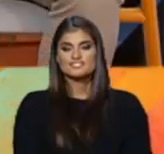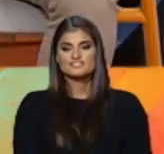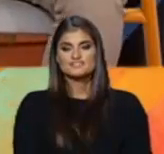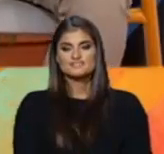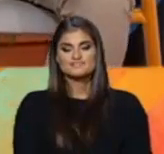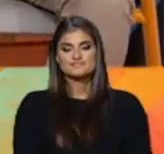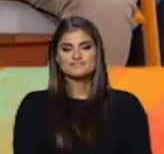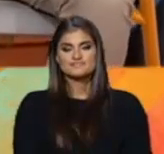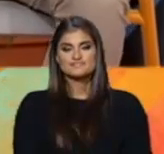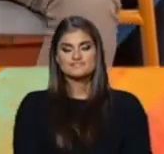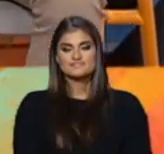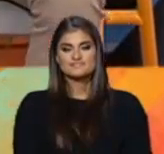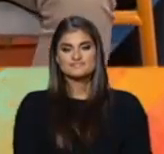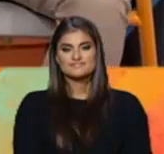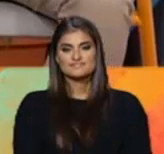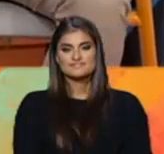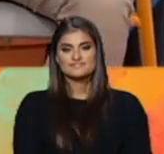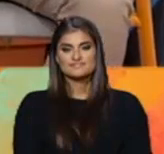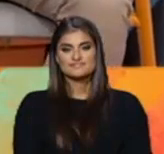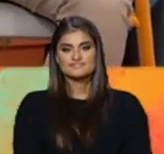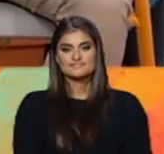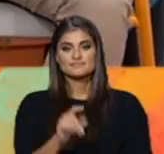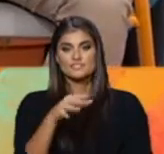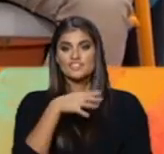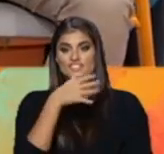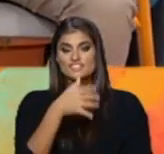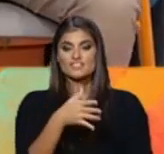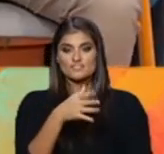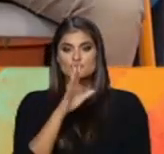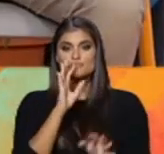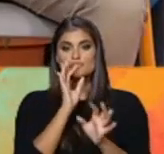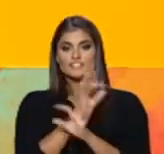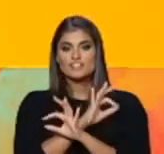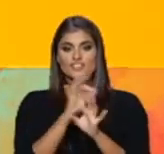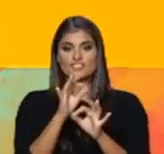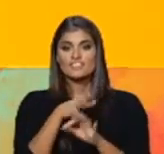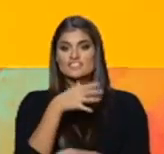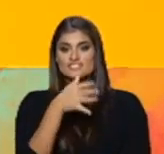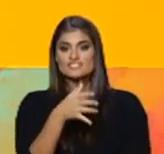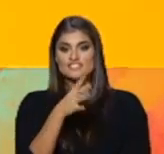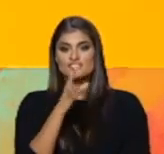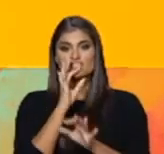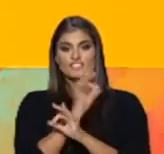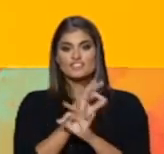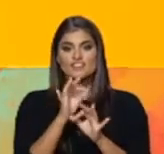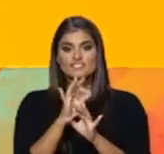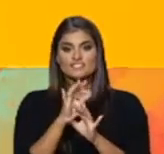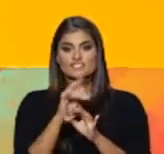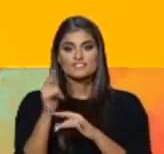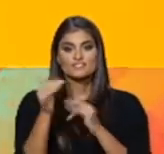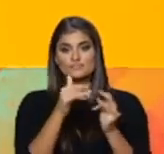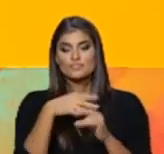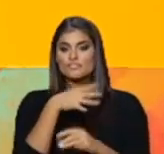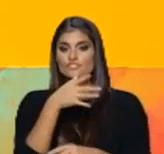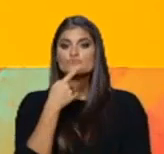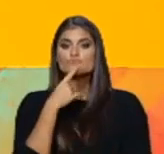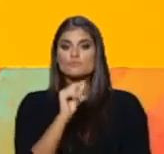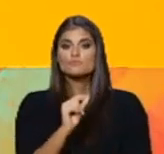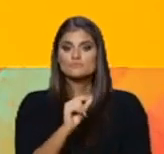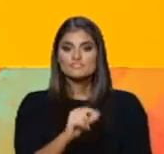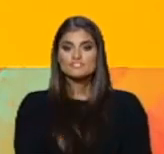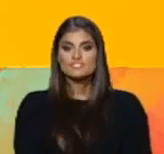760-100-801. E como diz um fantástico, dizia um fantástico treinador de futebol, que eu não vou dizer